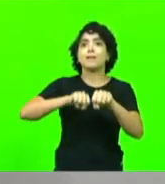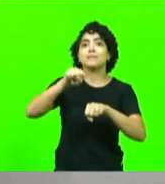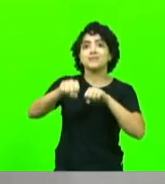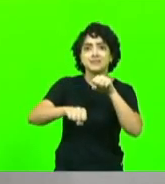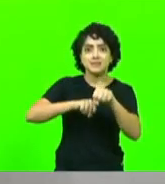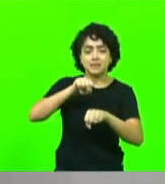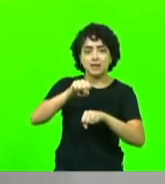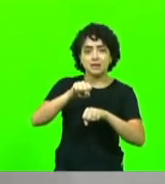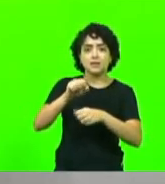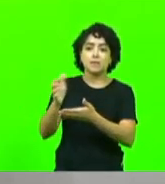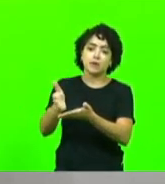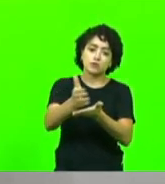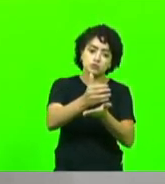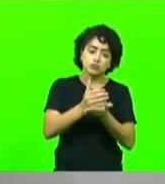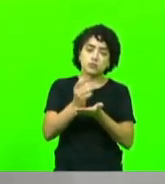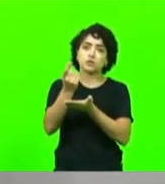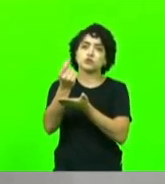rifar uma bicicleta.